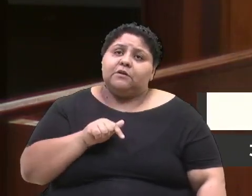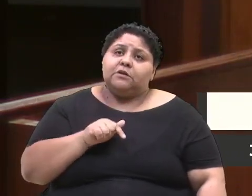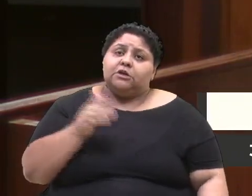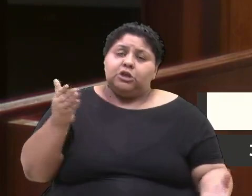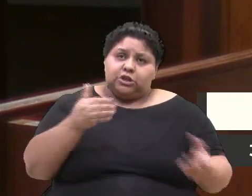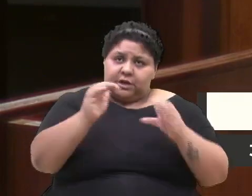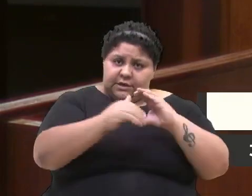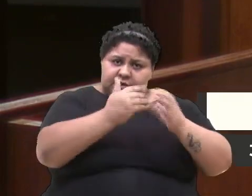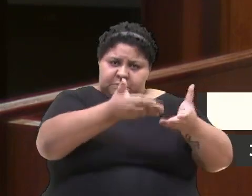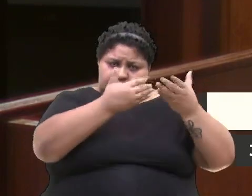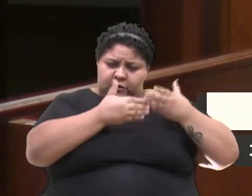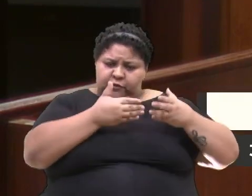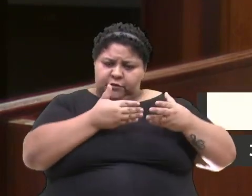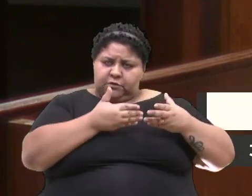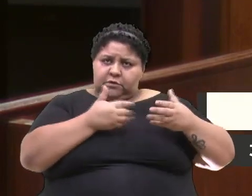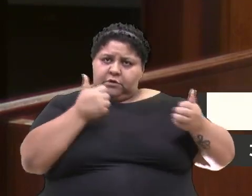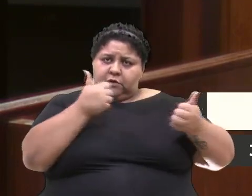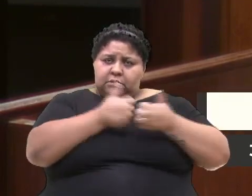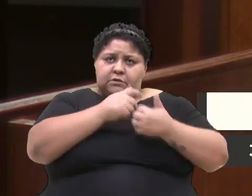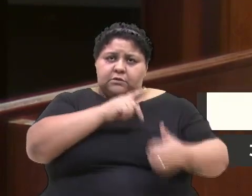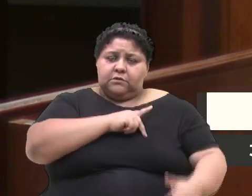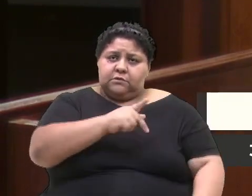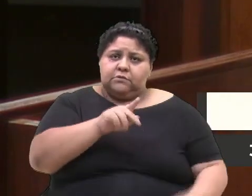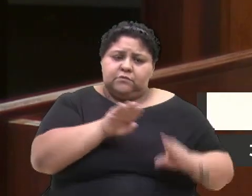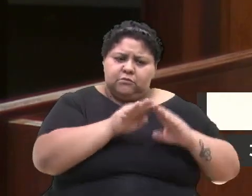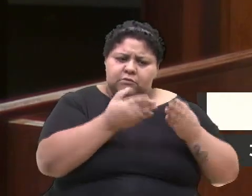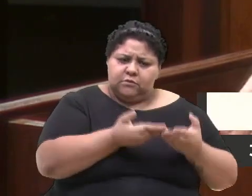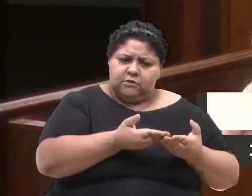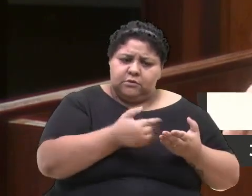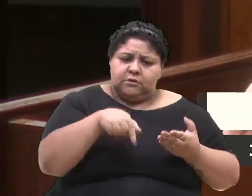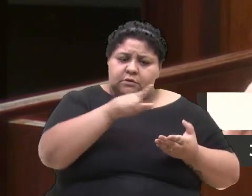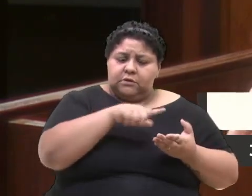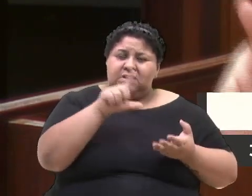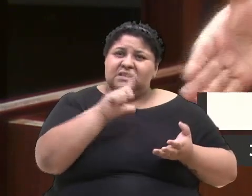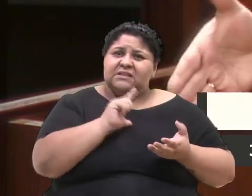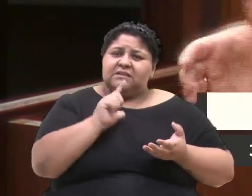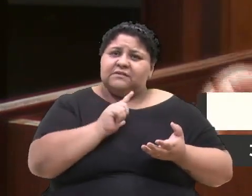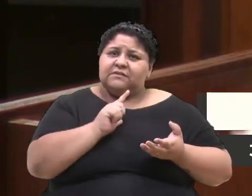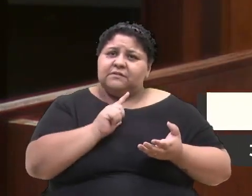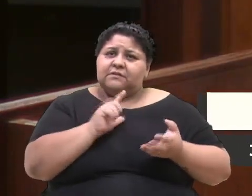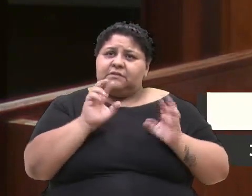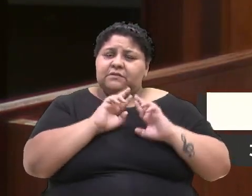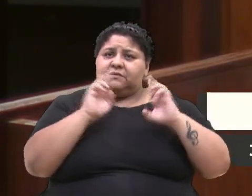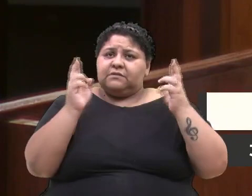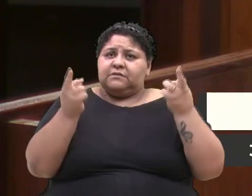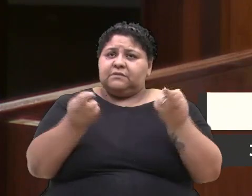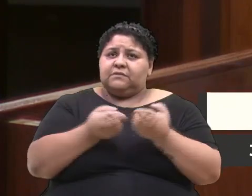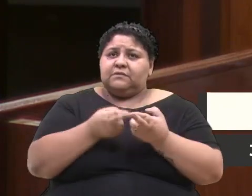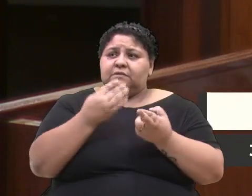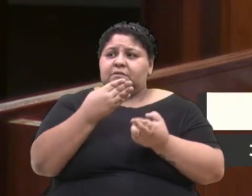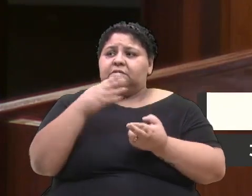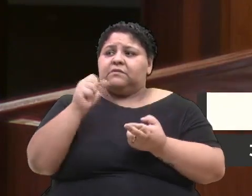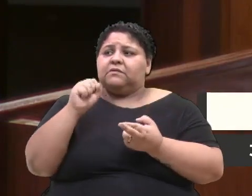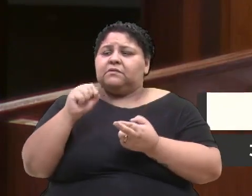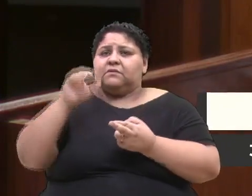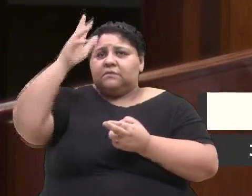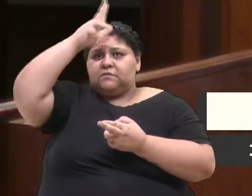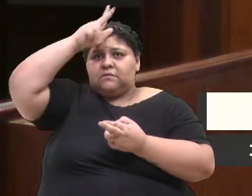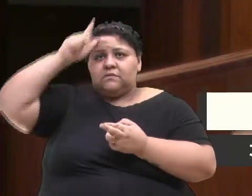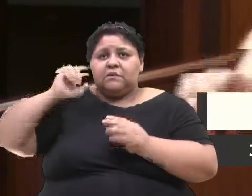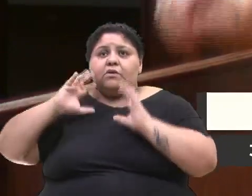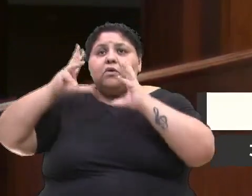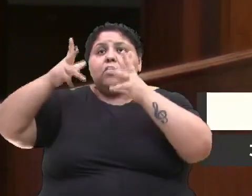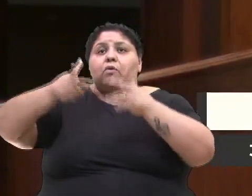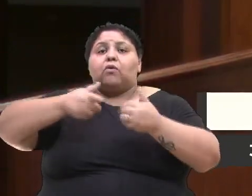que eu já recebi o convite, né, através do presidente da comissão, a gente terá uma reunião com os 48 municípios. Vamos ver quanto vai